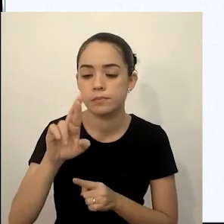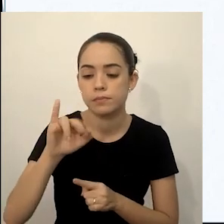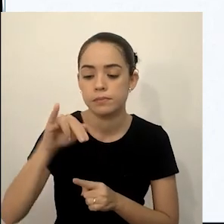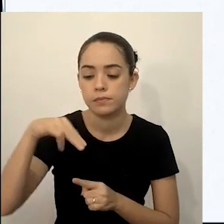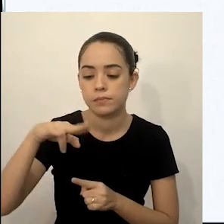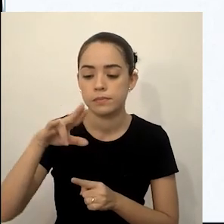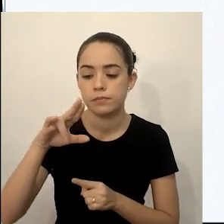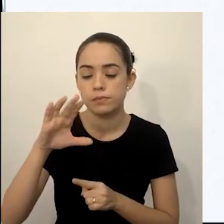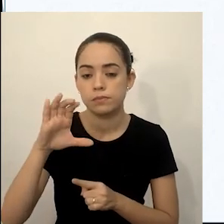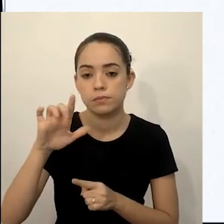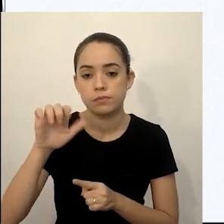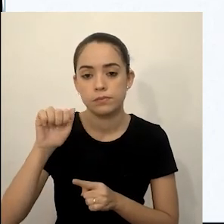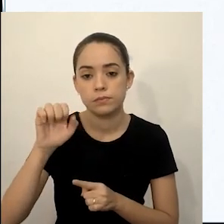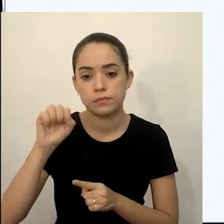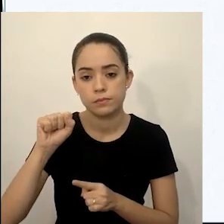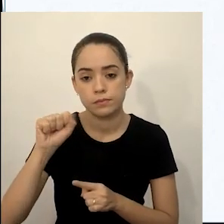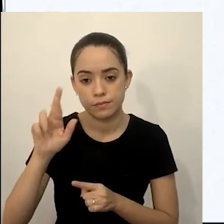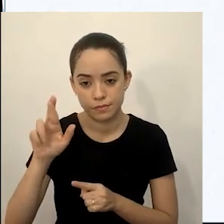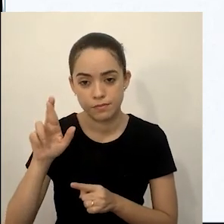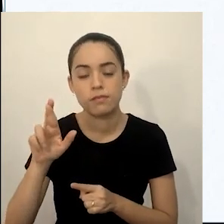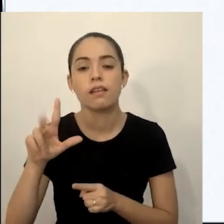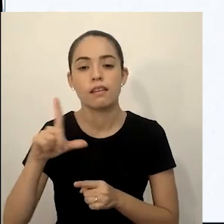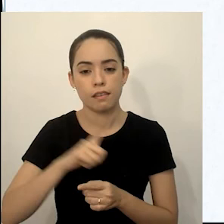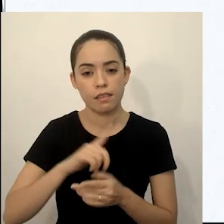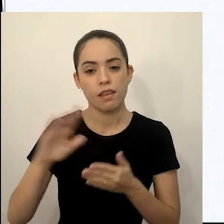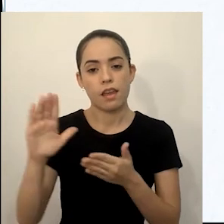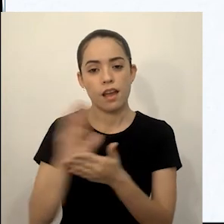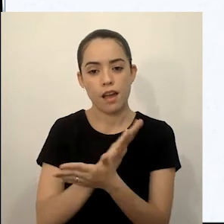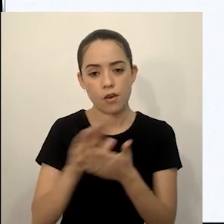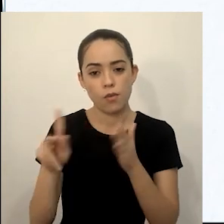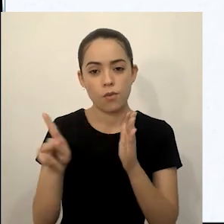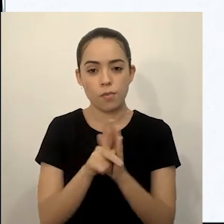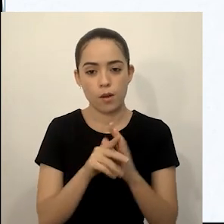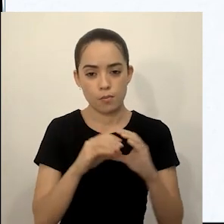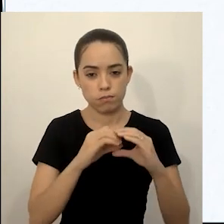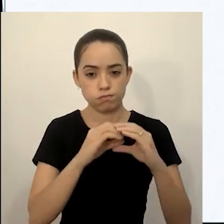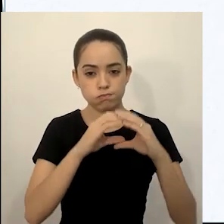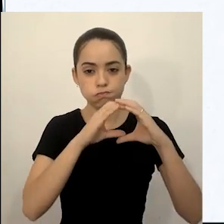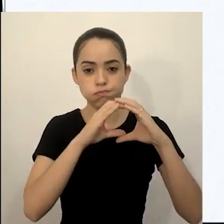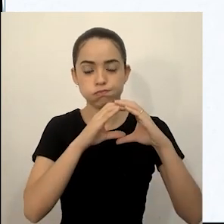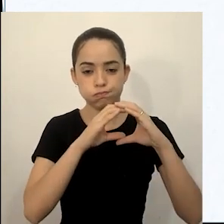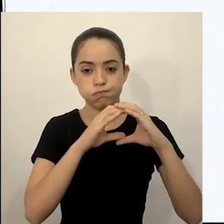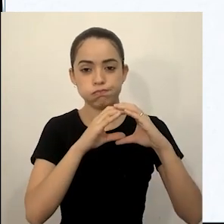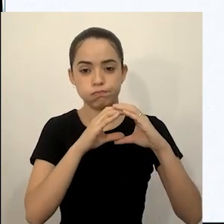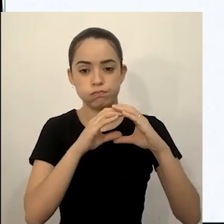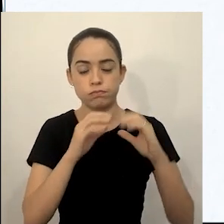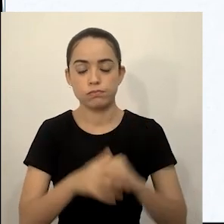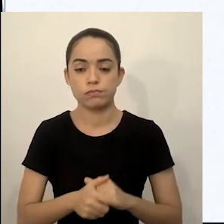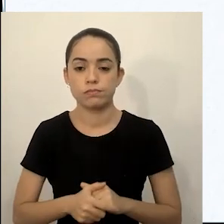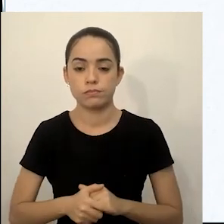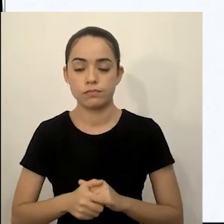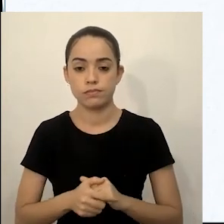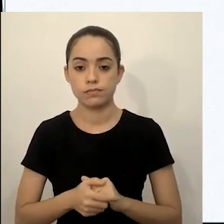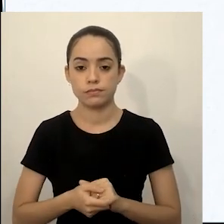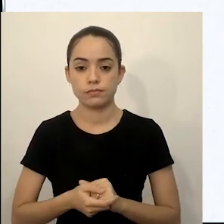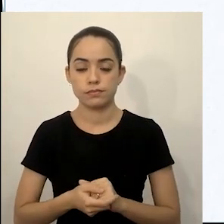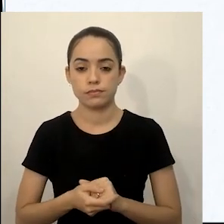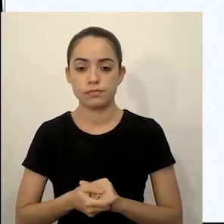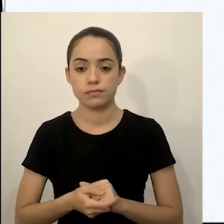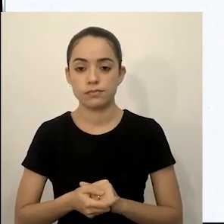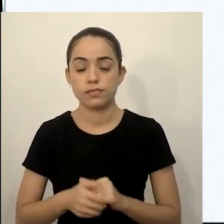perinuclear, que contém fatores ativadores do ovócito.